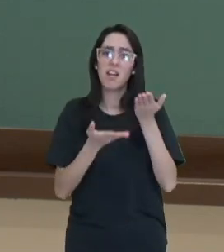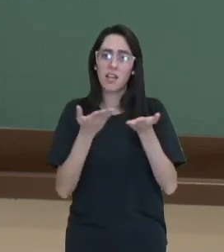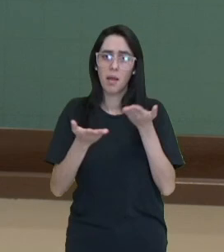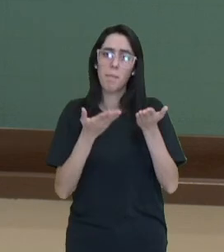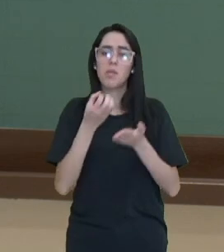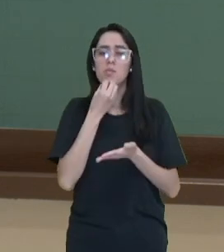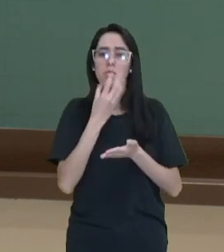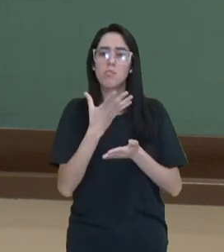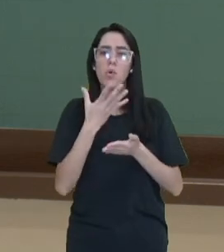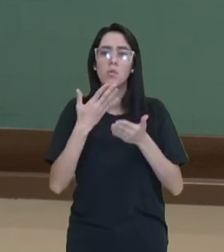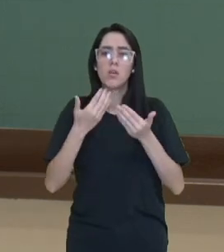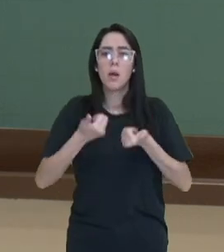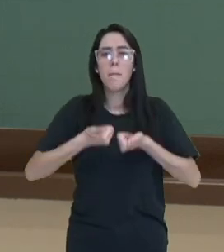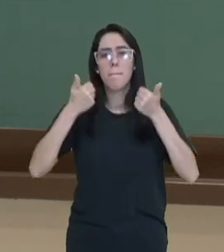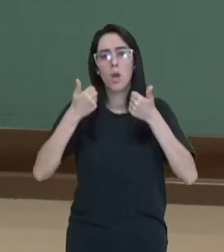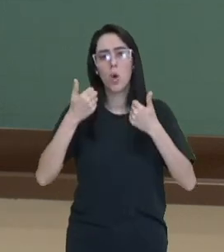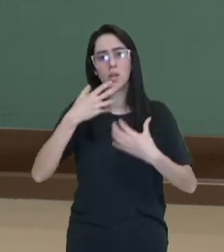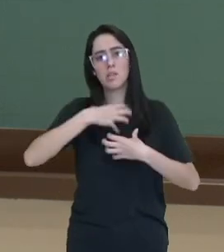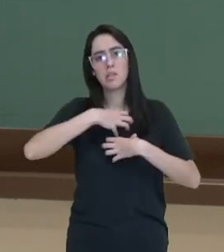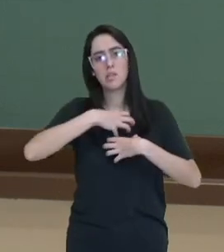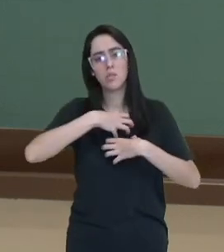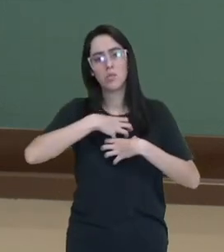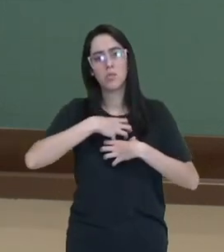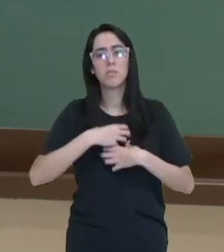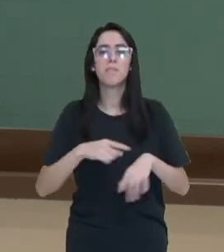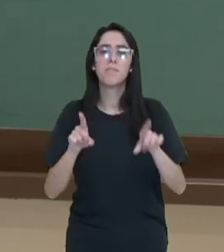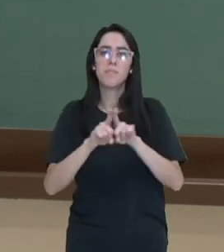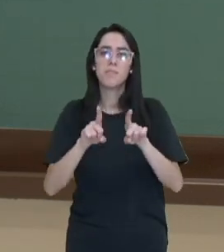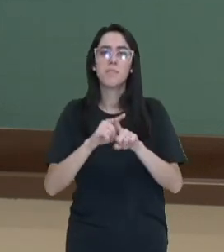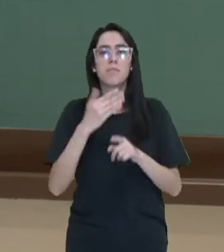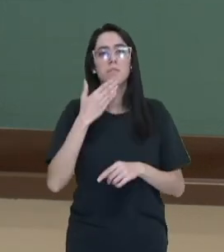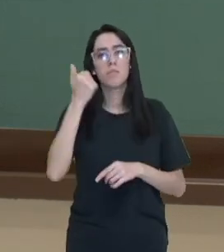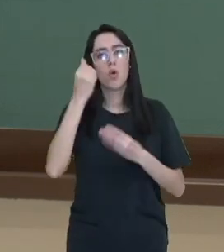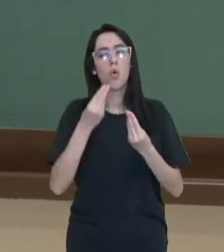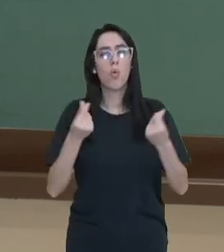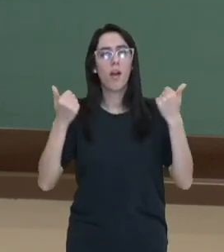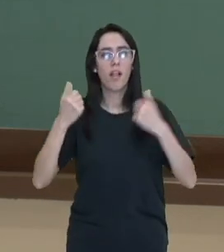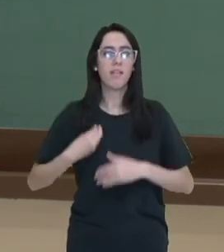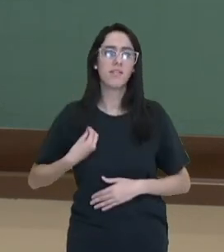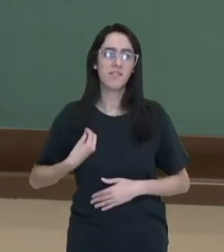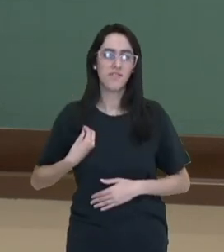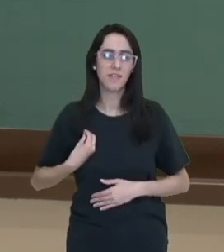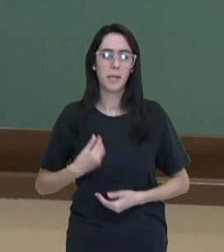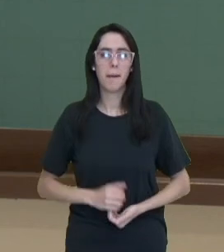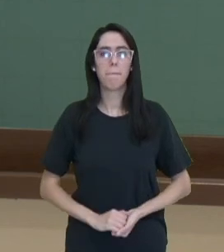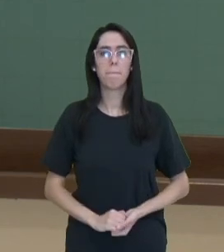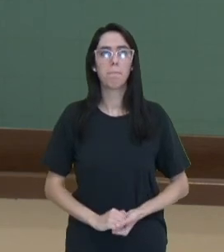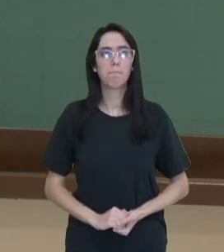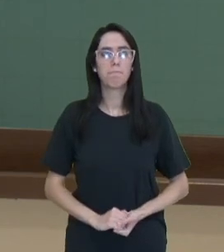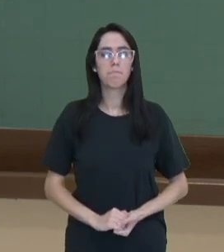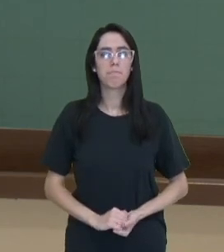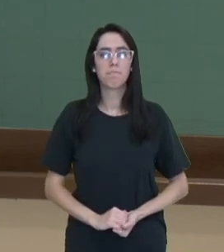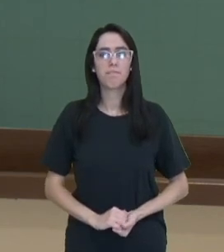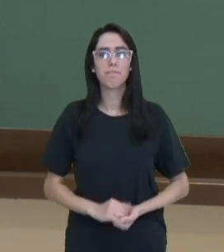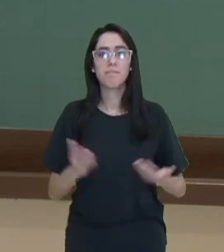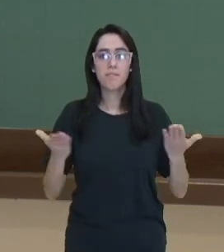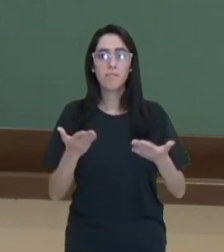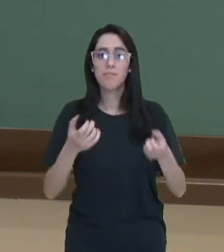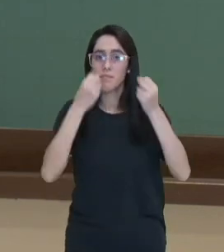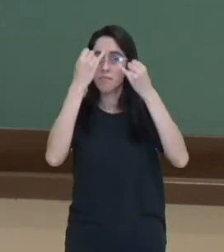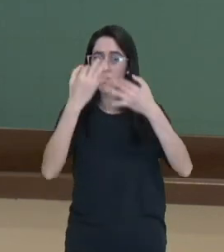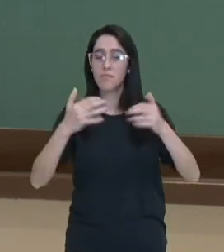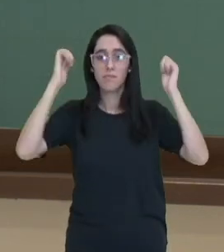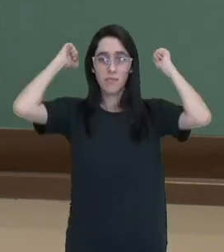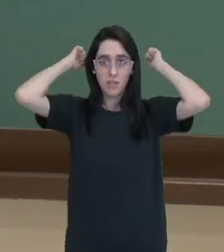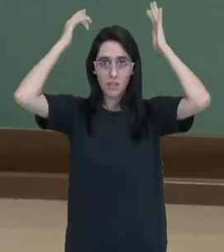aliviar os sintomas, né, e também para melhorar a qualidade de vida do paciente. Agora, nós vamos